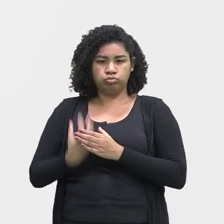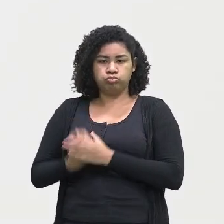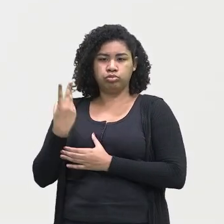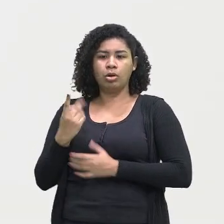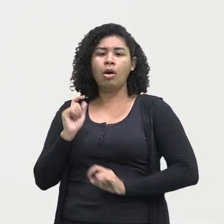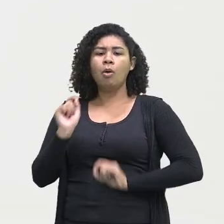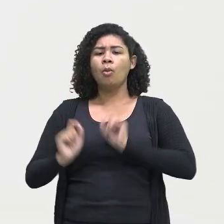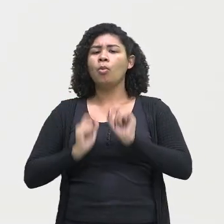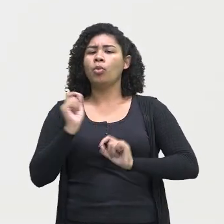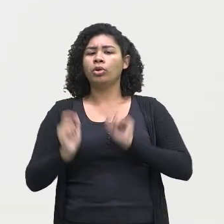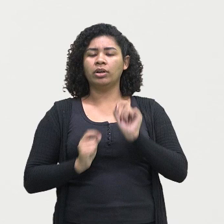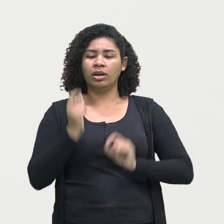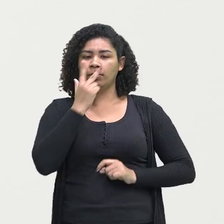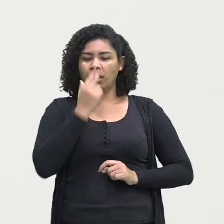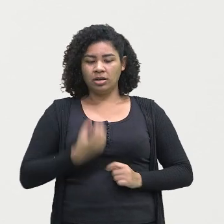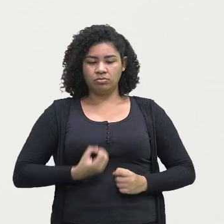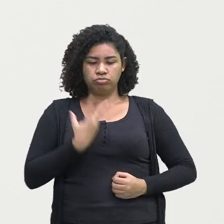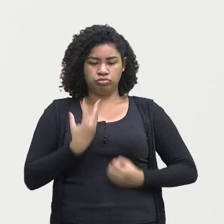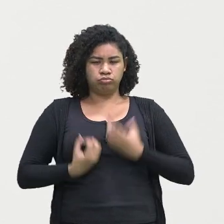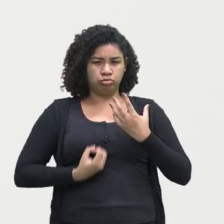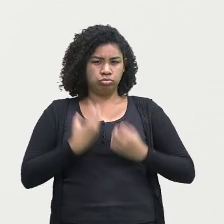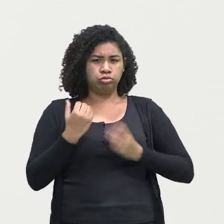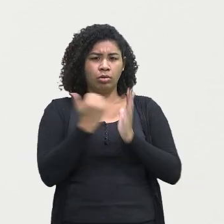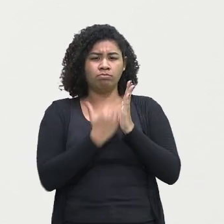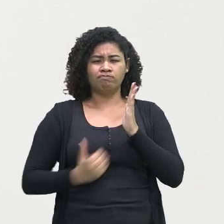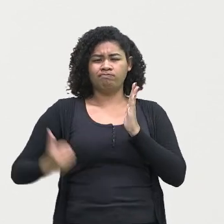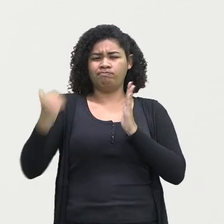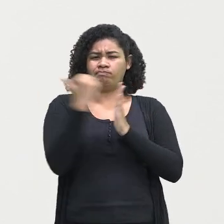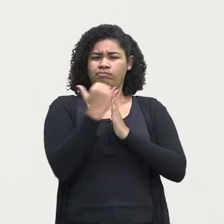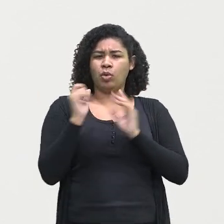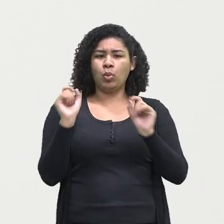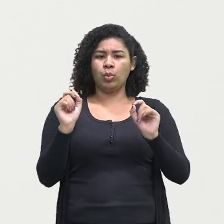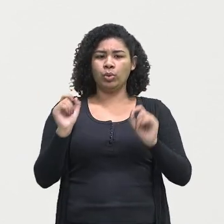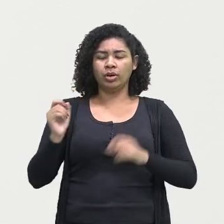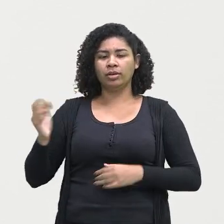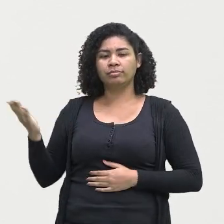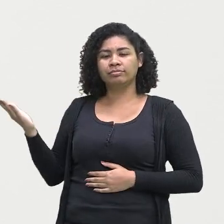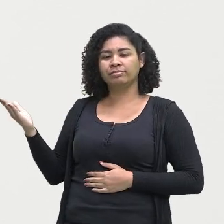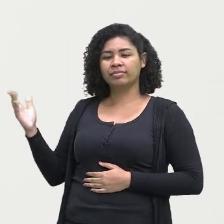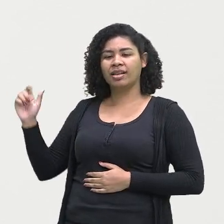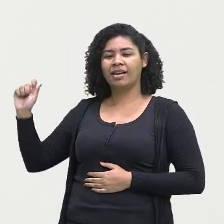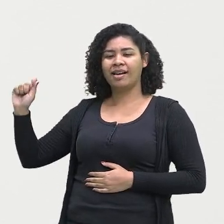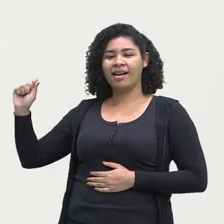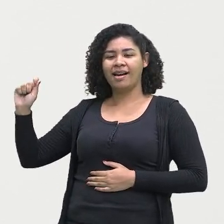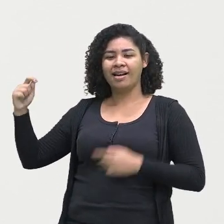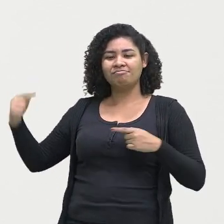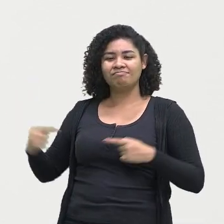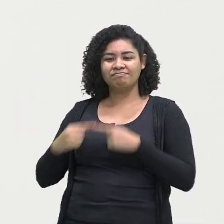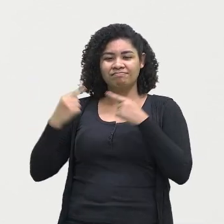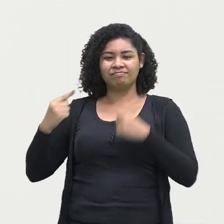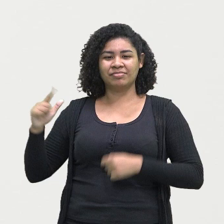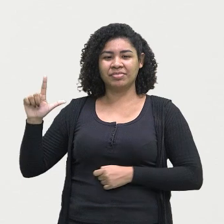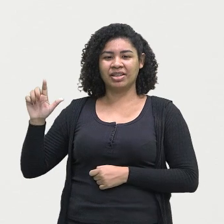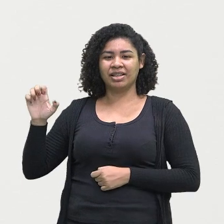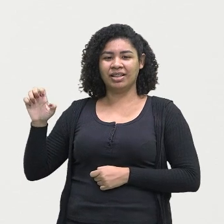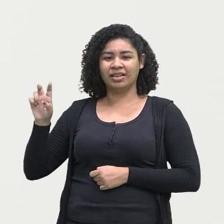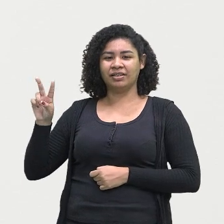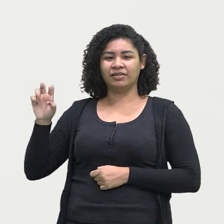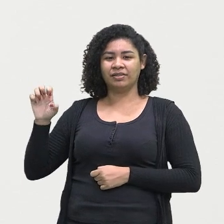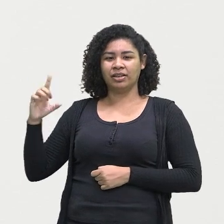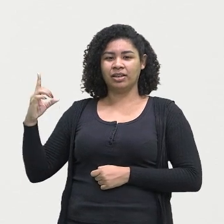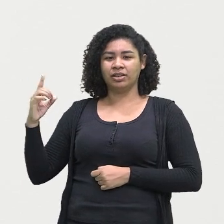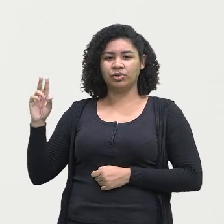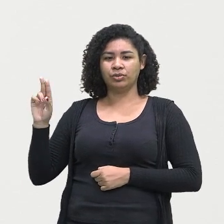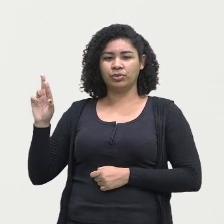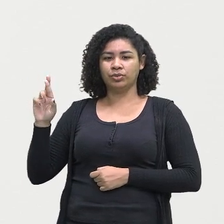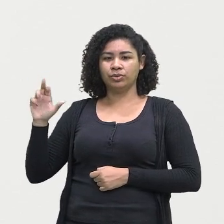gente, desse aqui eu vou dar a resposta para vocês, é a letter A. É uma levedura de cerveja.